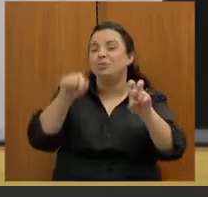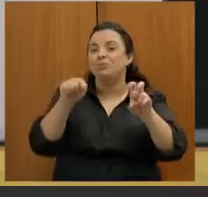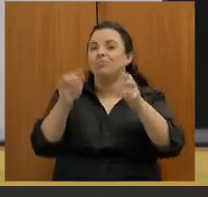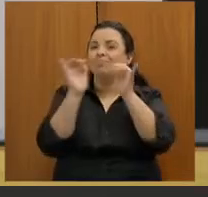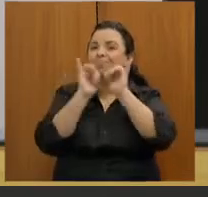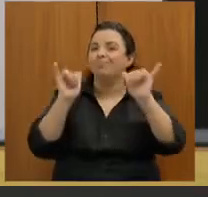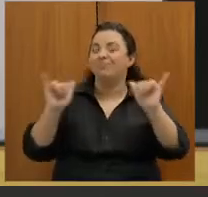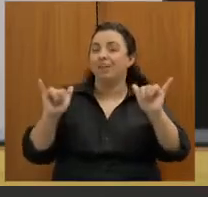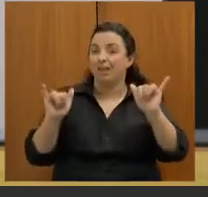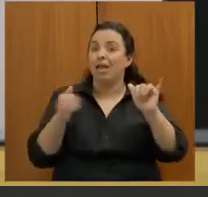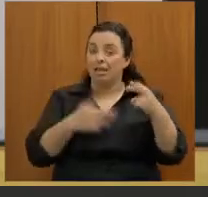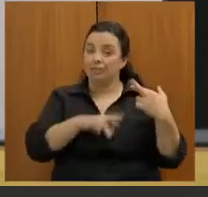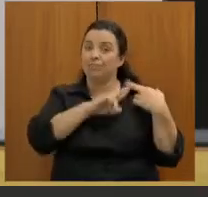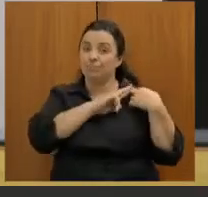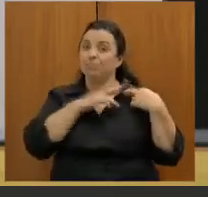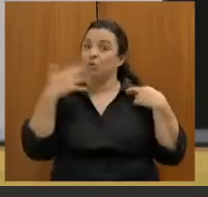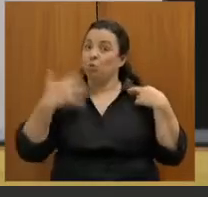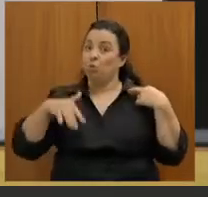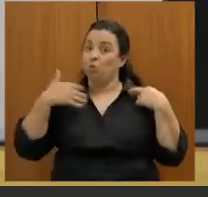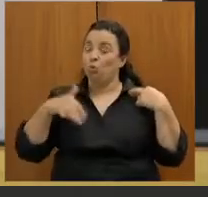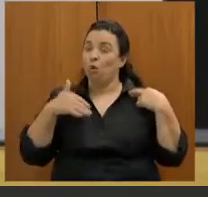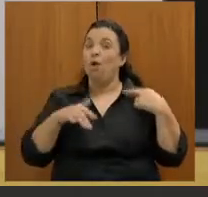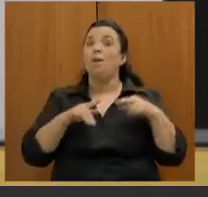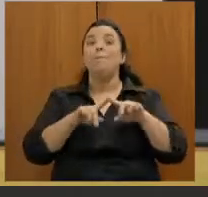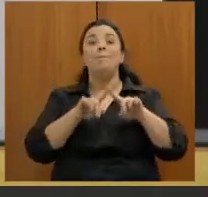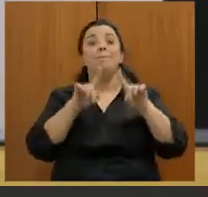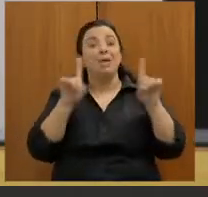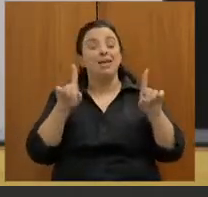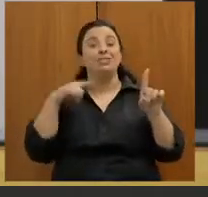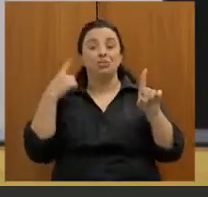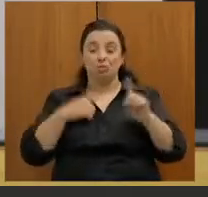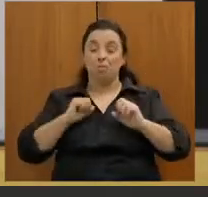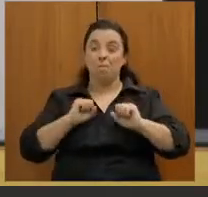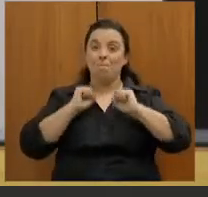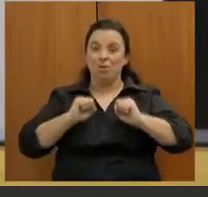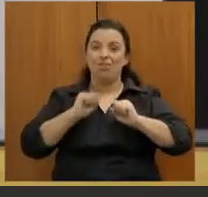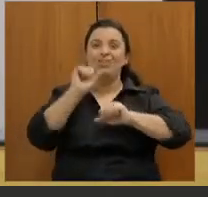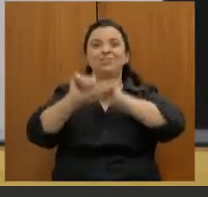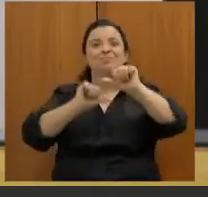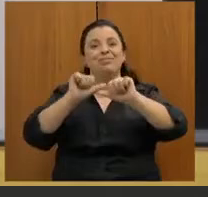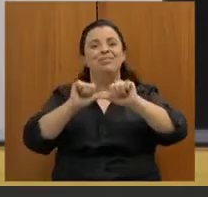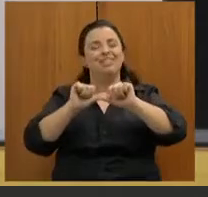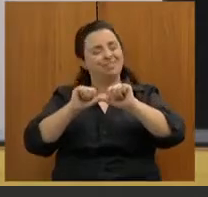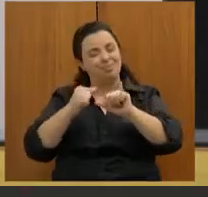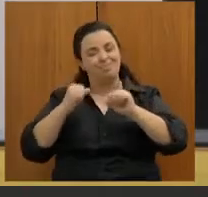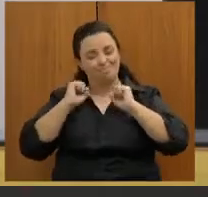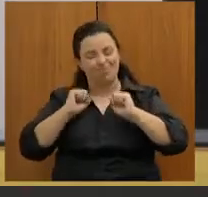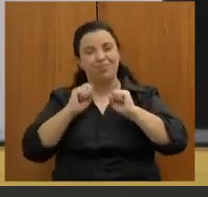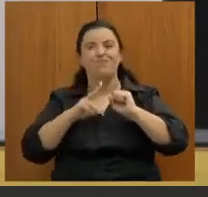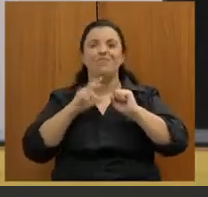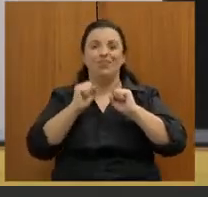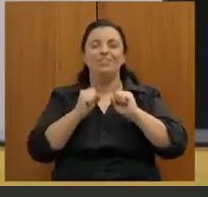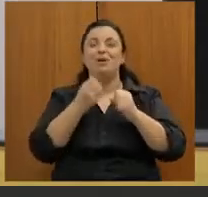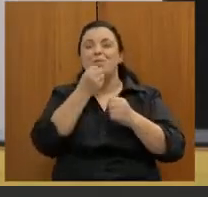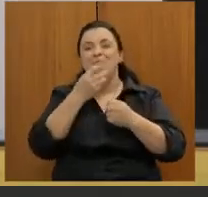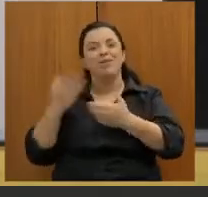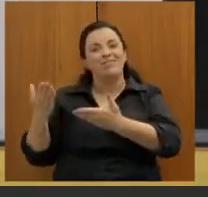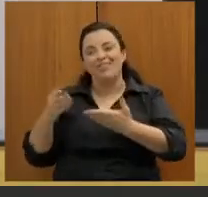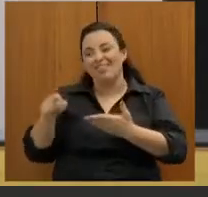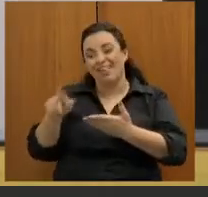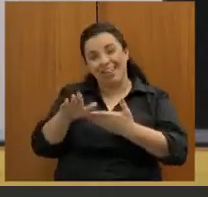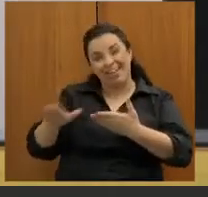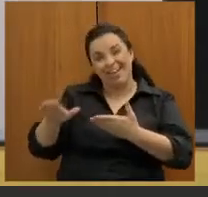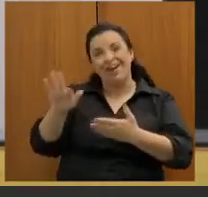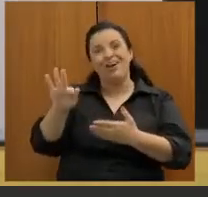a nossa responsabilidade mas ao mesmo tempo o nosso poder de transformação Então seja muito bem-vinda Flora e a gente espera